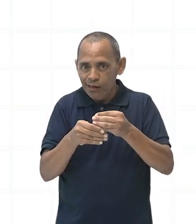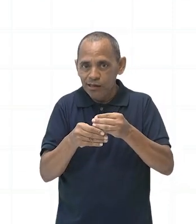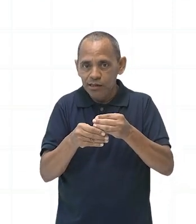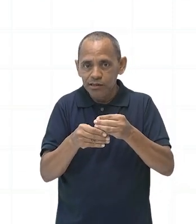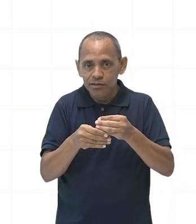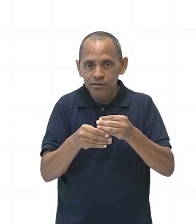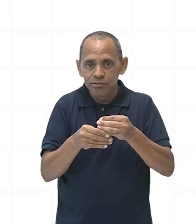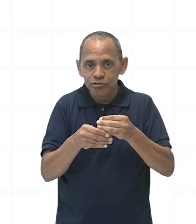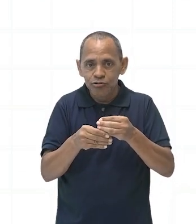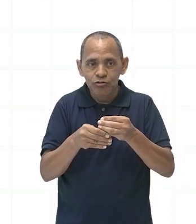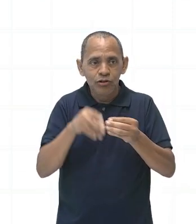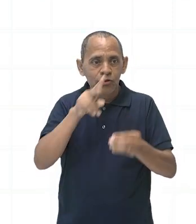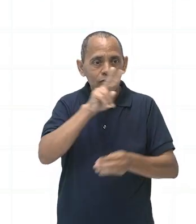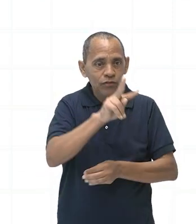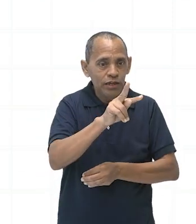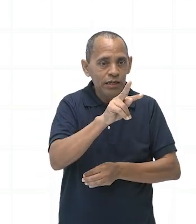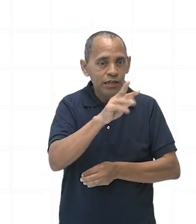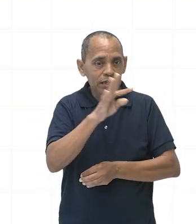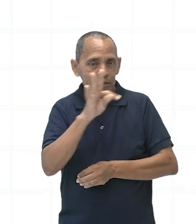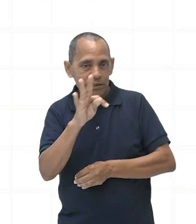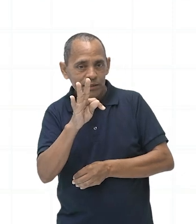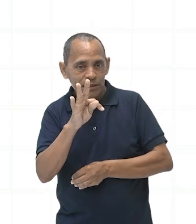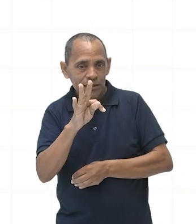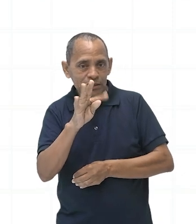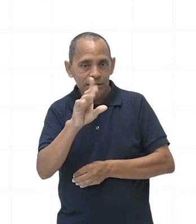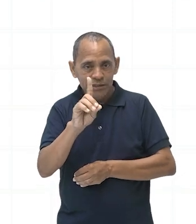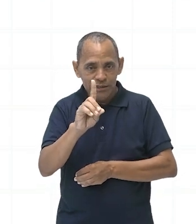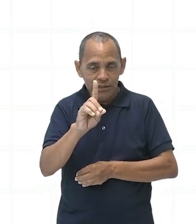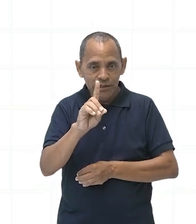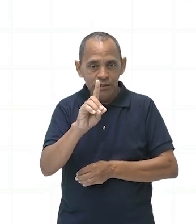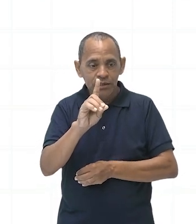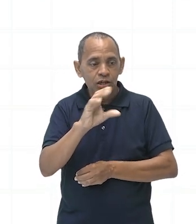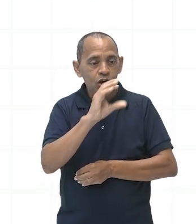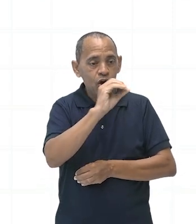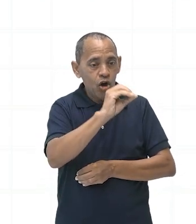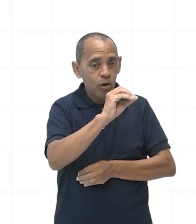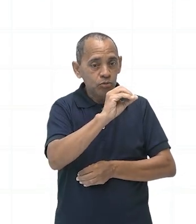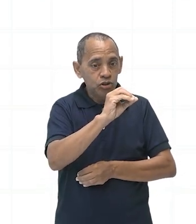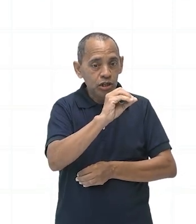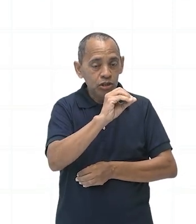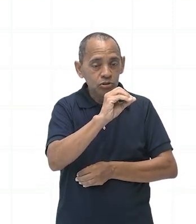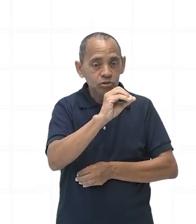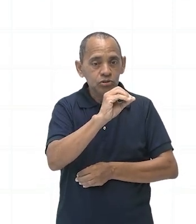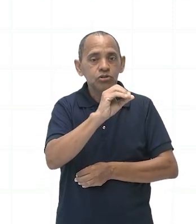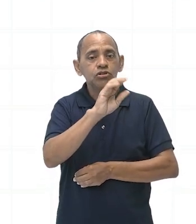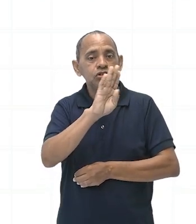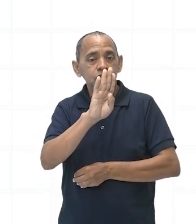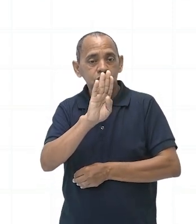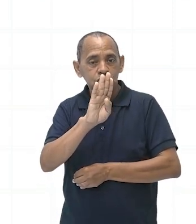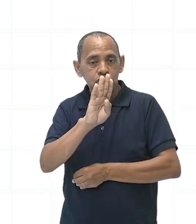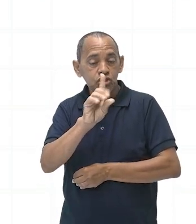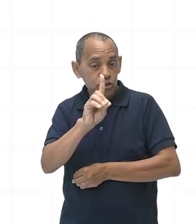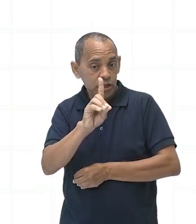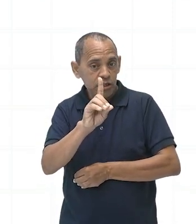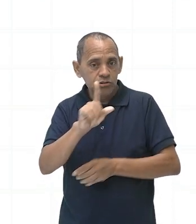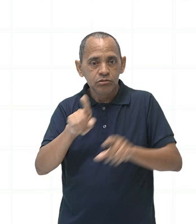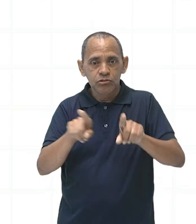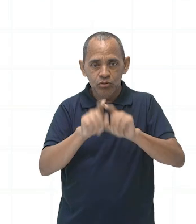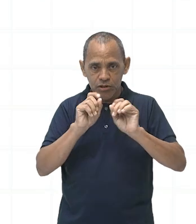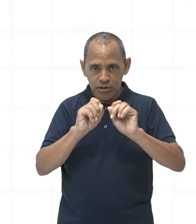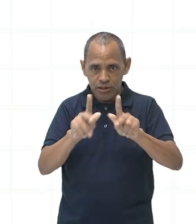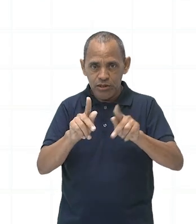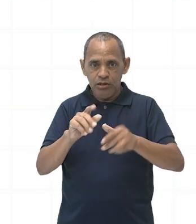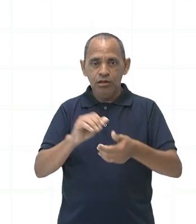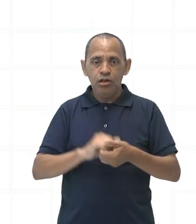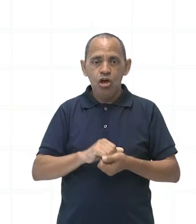transitivo direto eu chamo de objeto direto, tá bom? Vou colocar